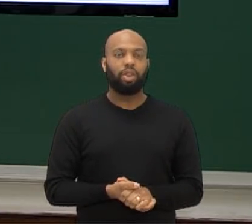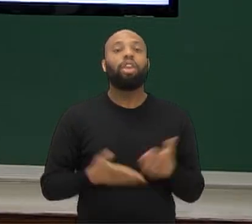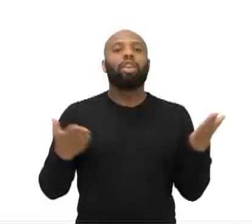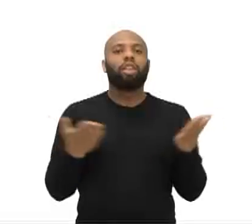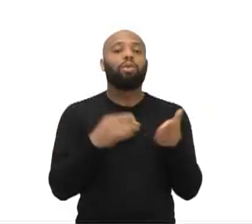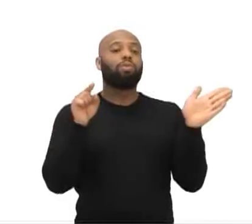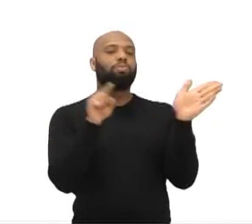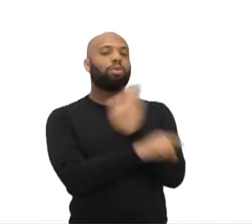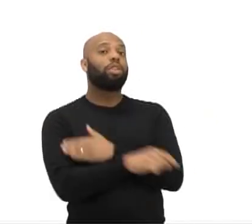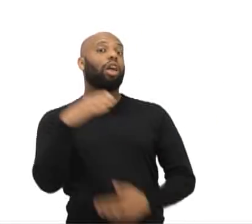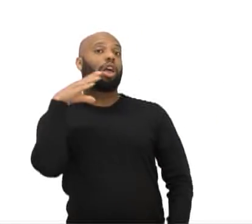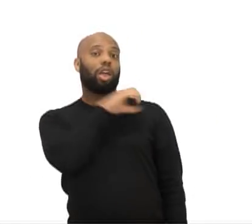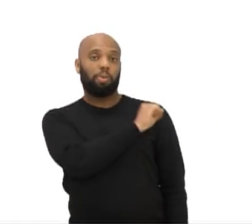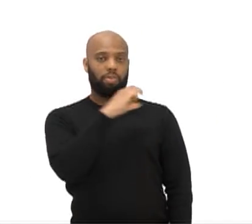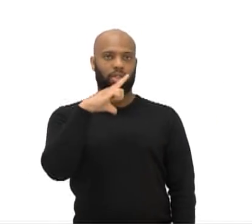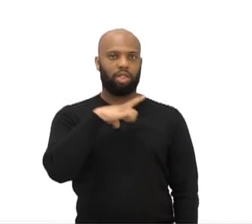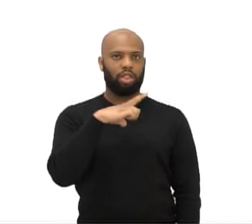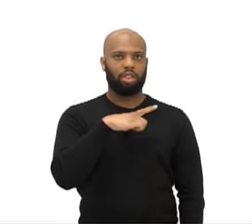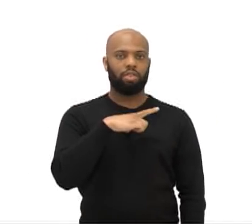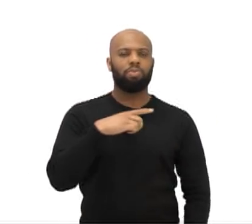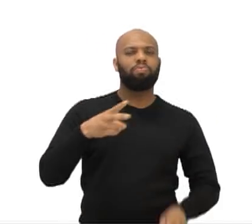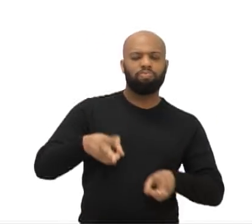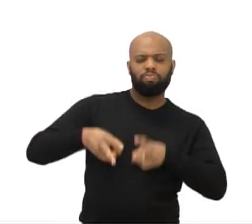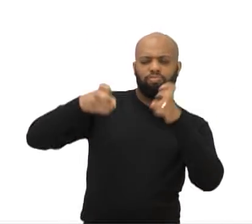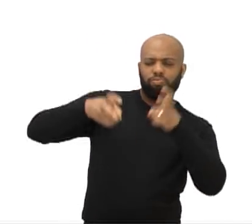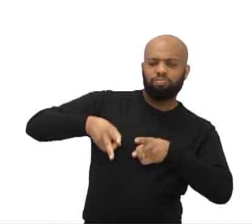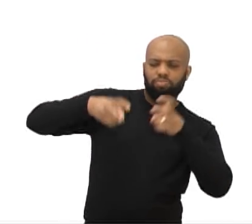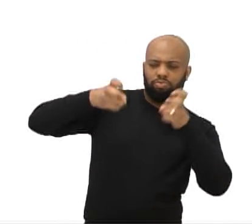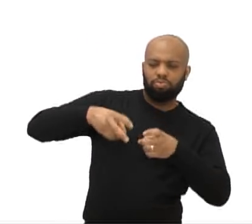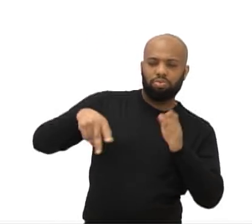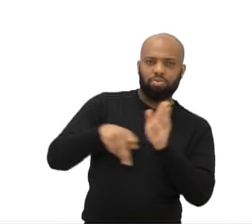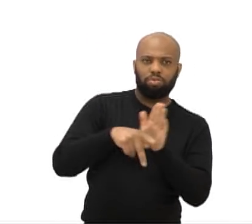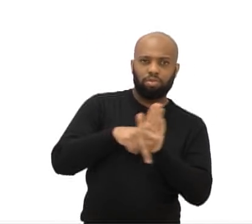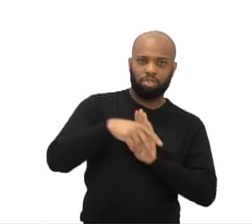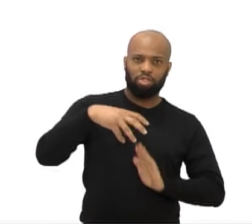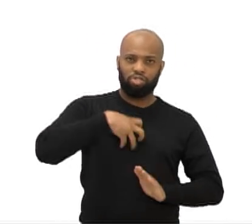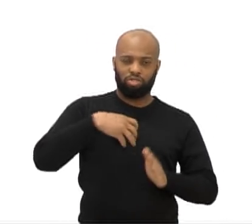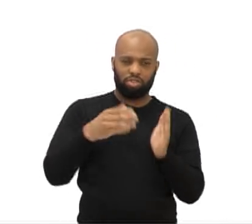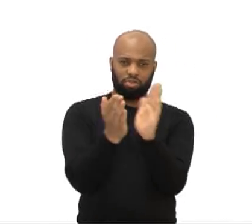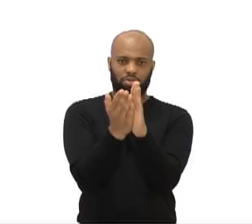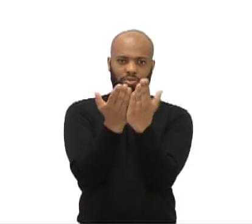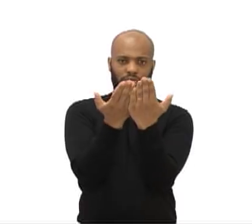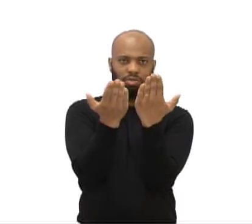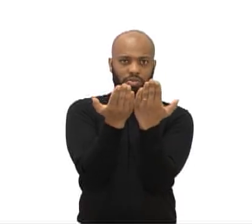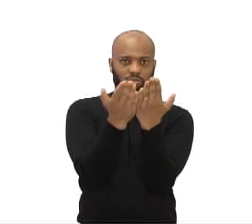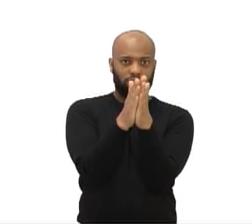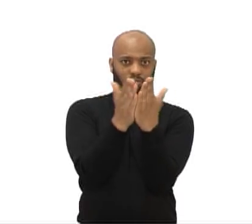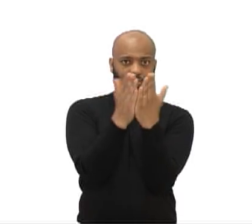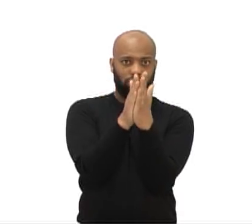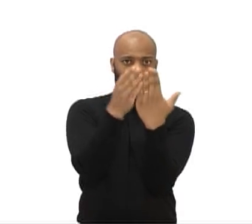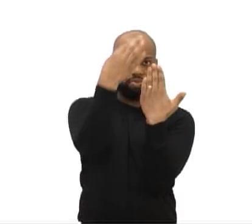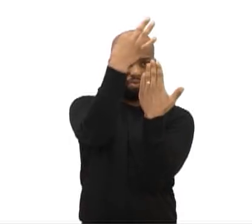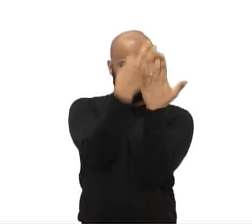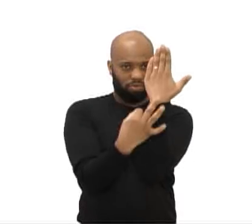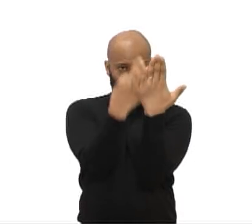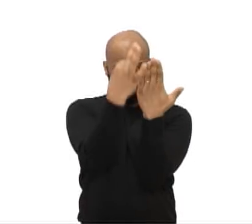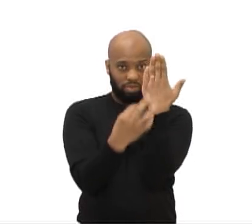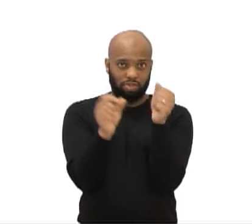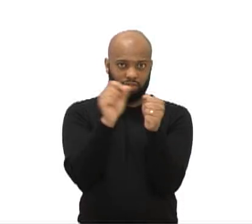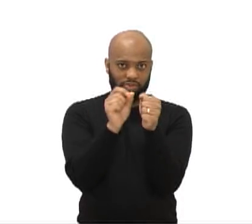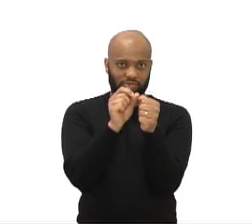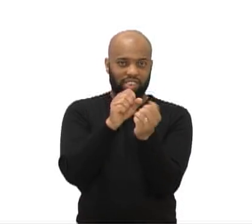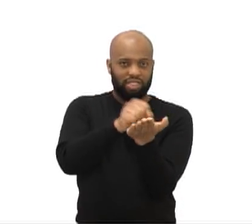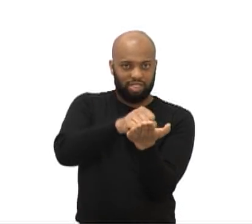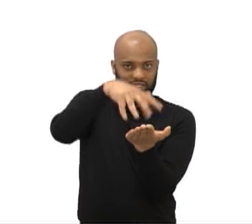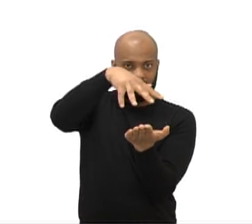Nesse quiz, ao observar os eixos de simetria traçados nos polígonos regulares